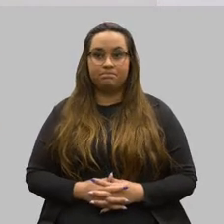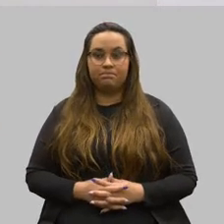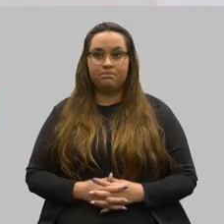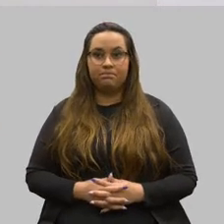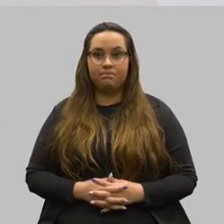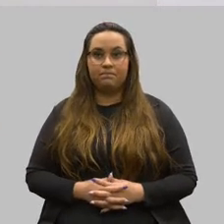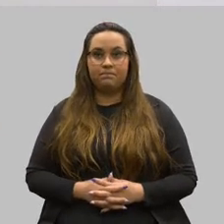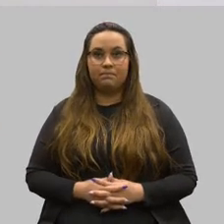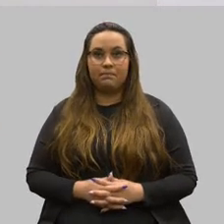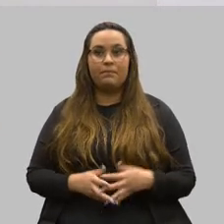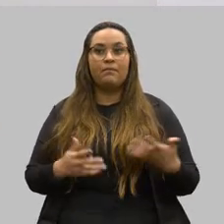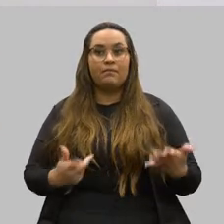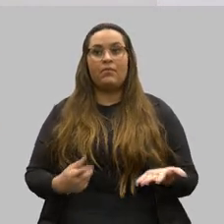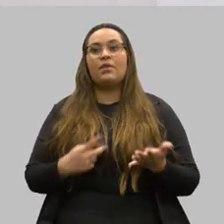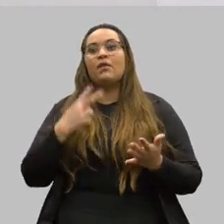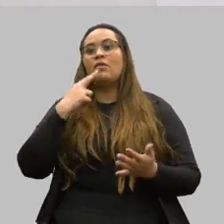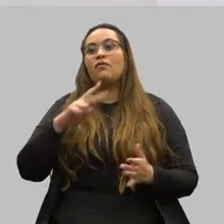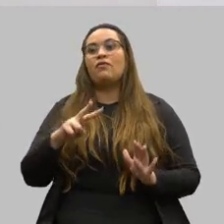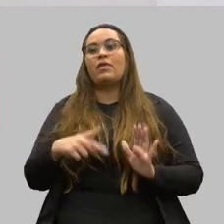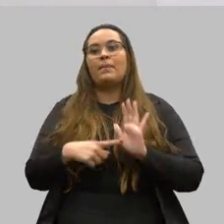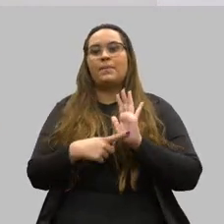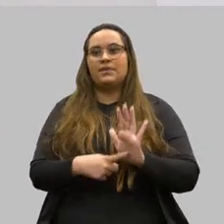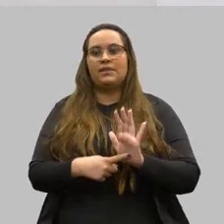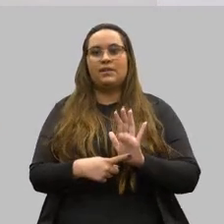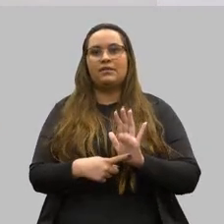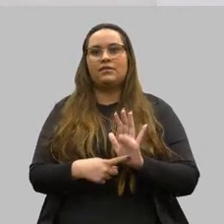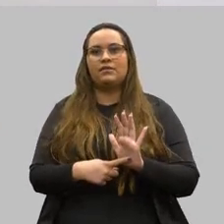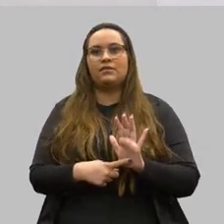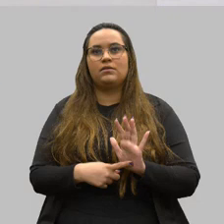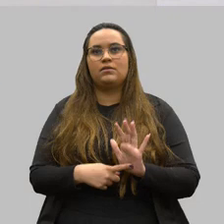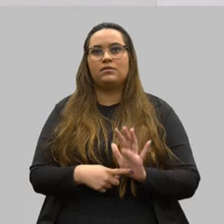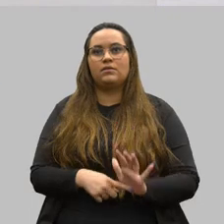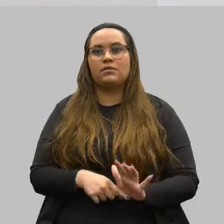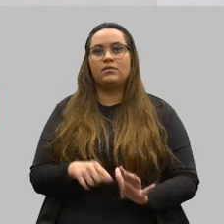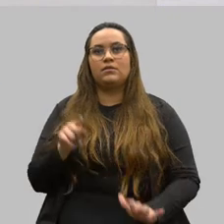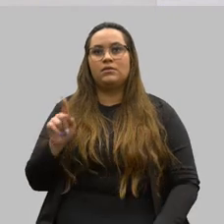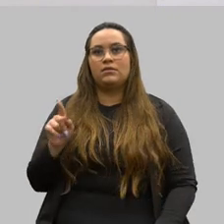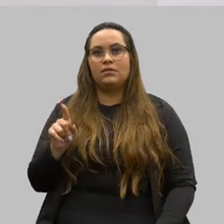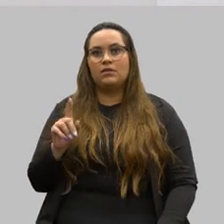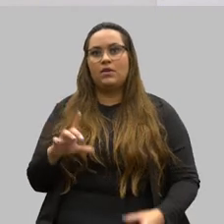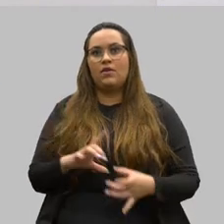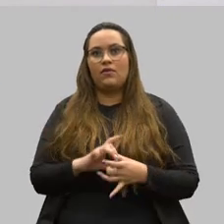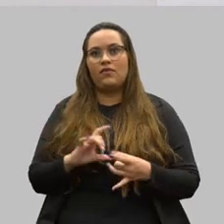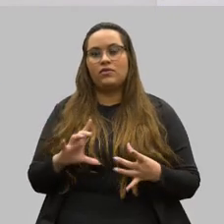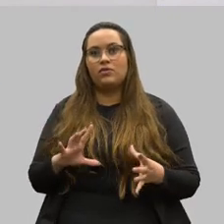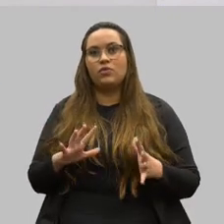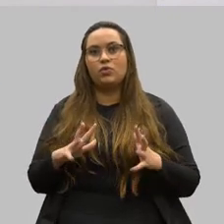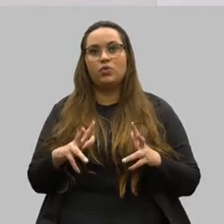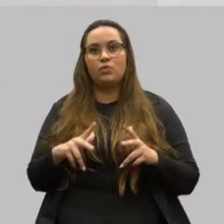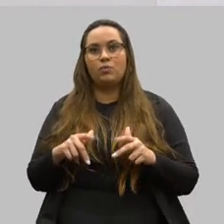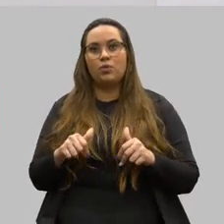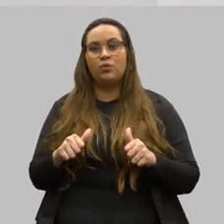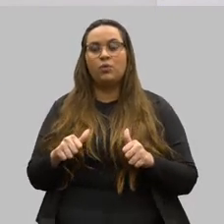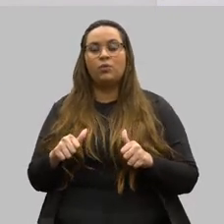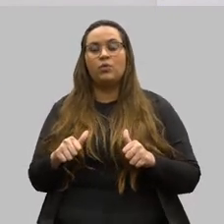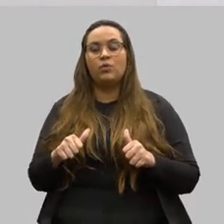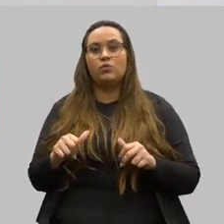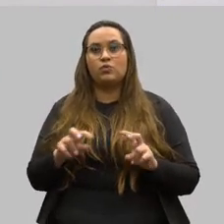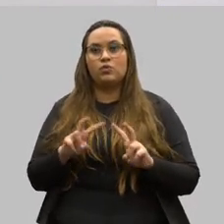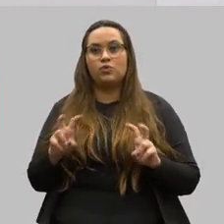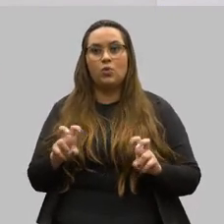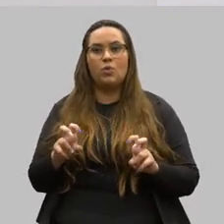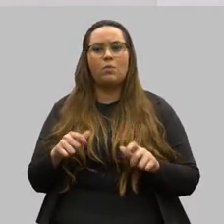pronto eu vi a apresentação que o senhor fez aqui tá vai ficar disponível para todas as pessoas a respeito do